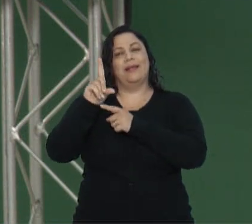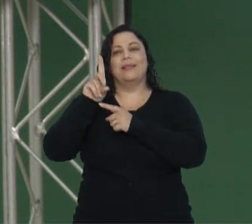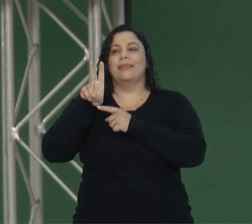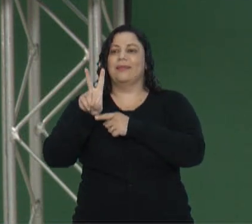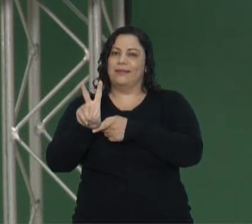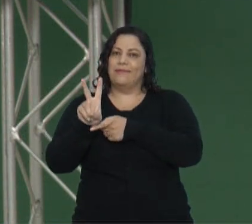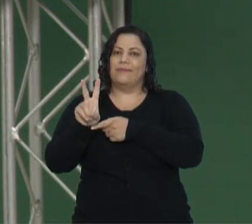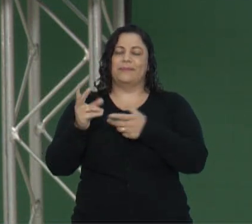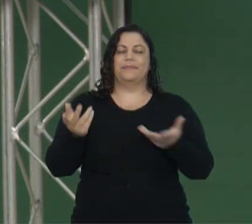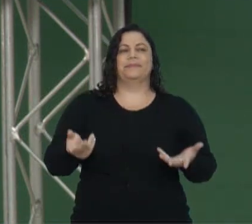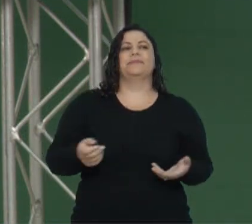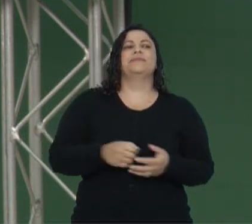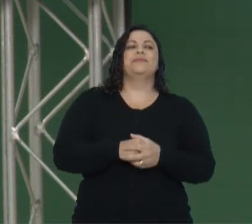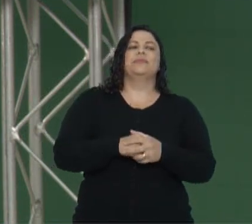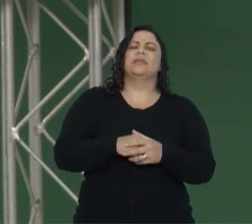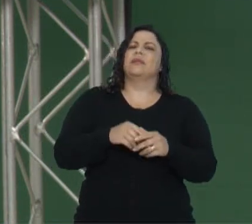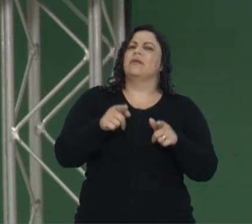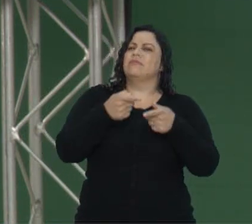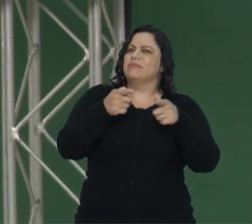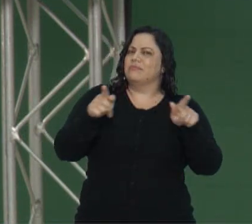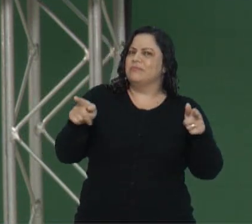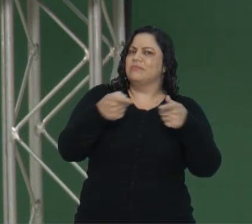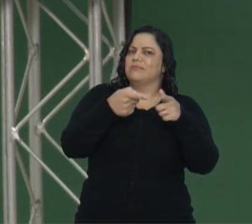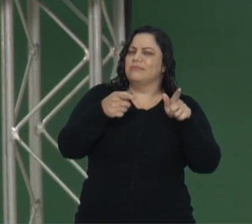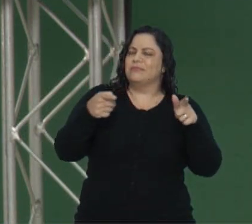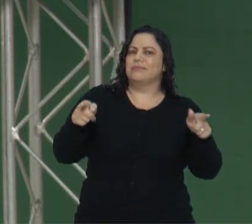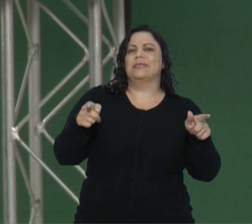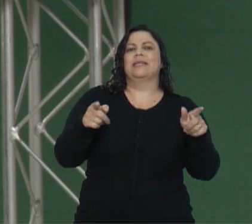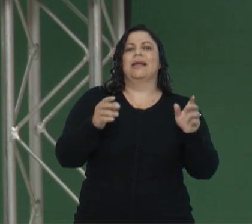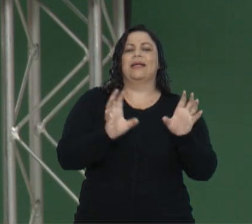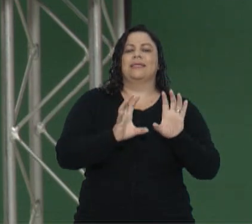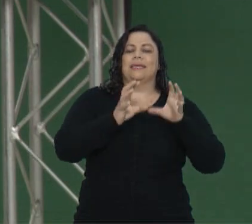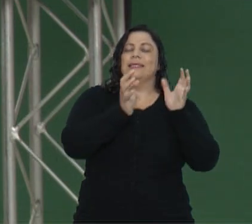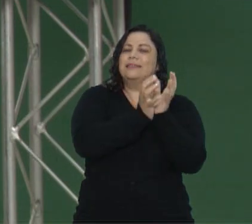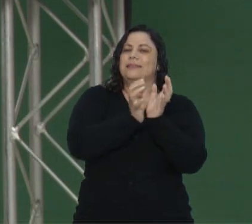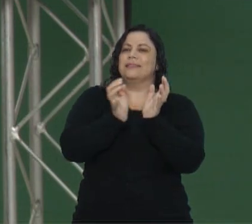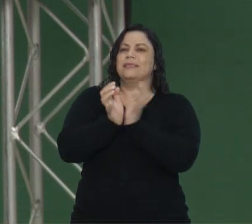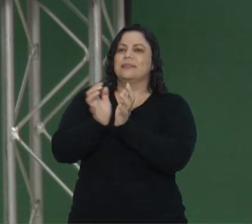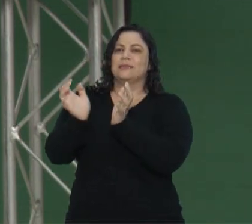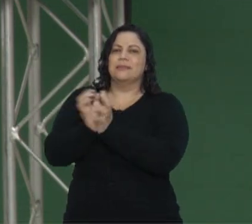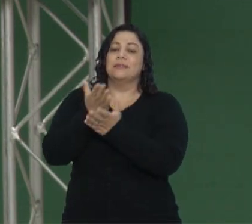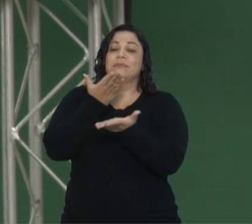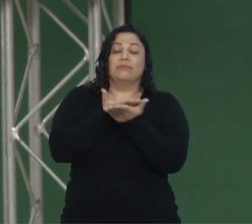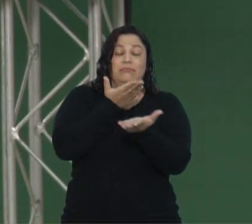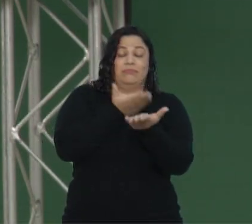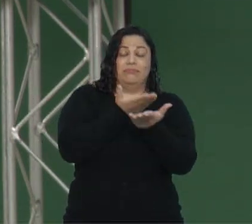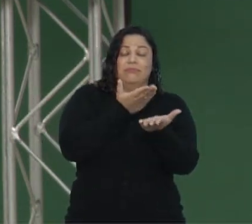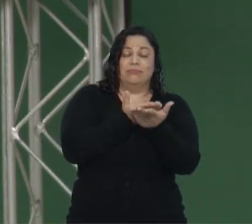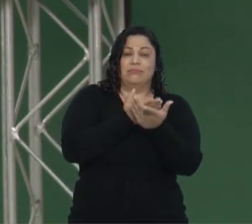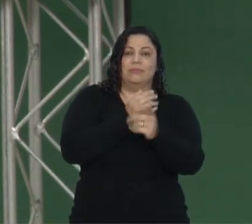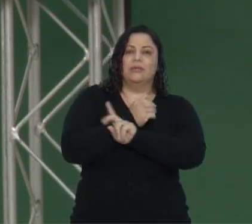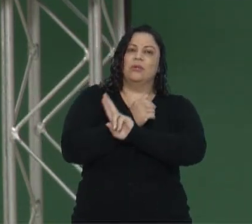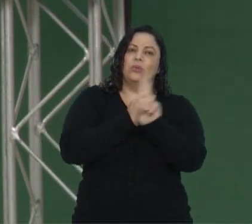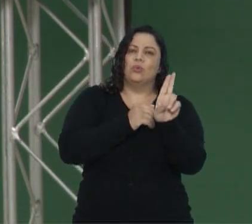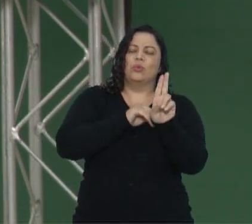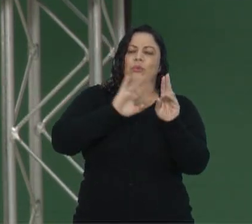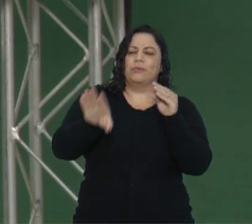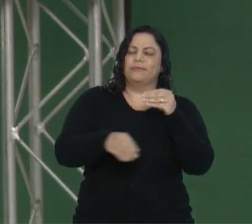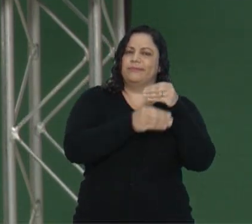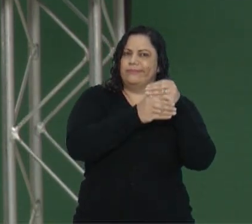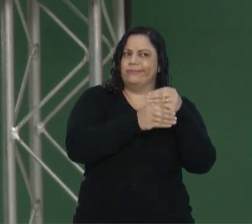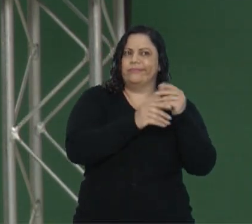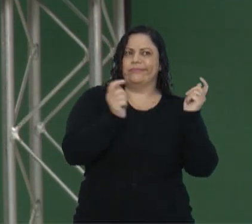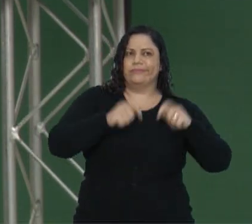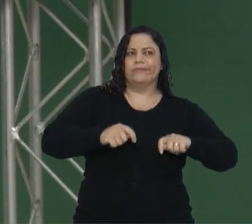isso conhecer a gramática é fundamental, as classes gramaticais, porque agora a gente vai estudar a regência nominal, a gente já se lembra, tá?